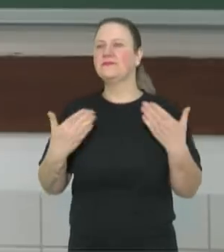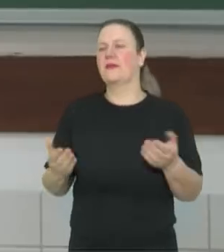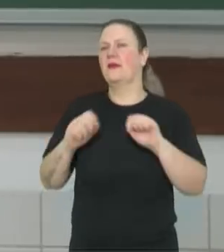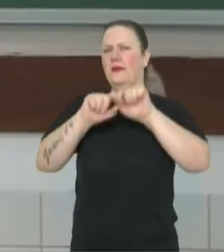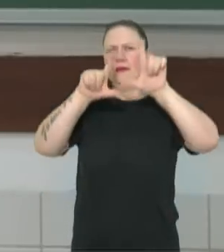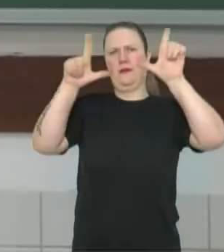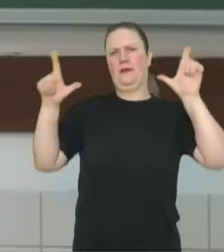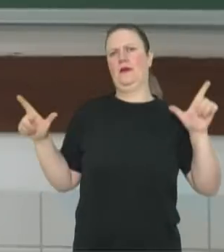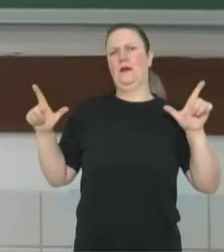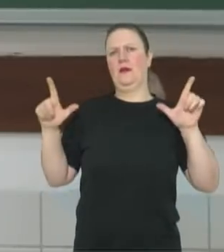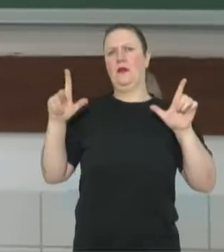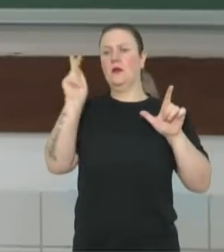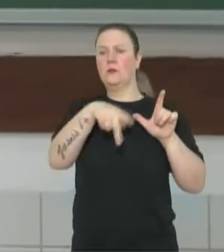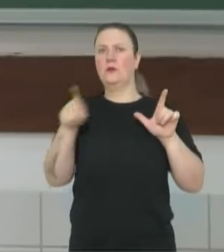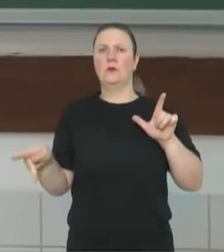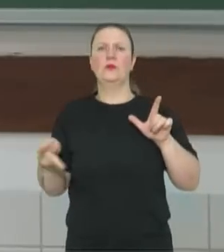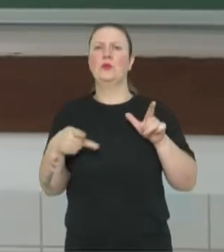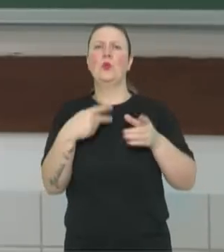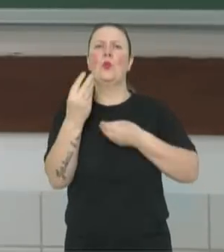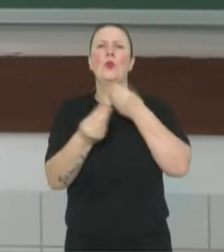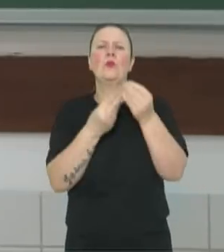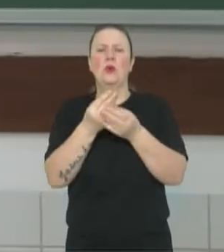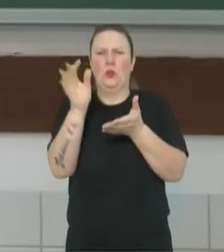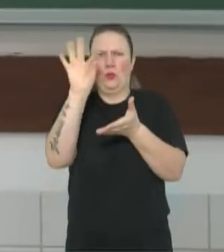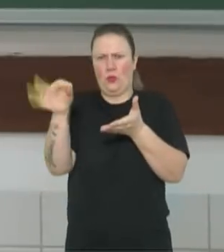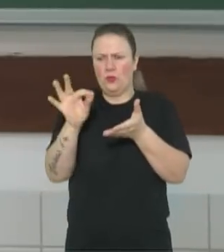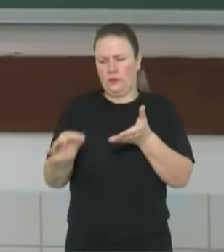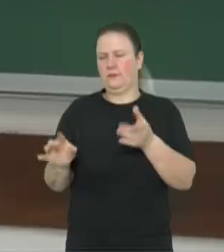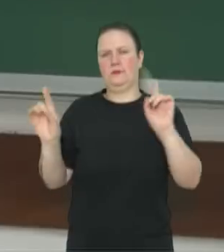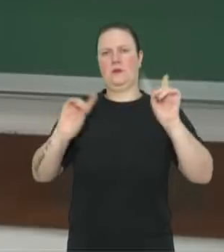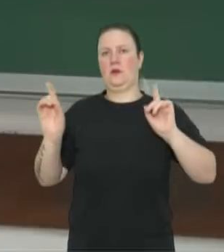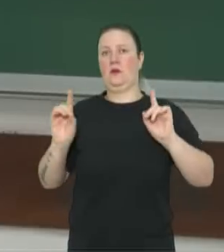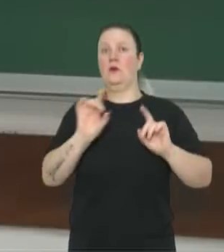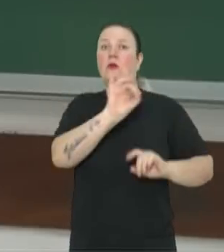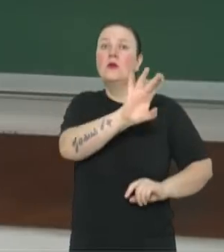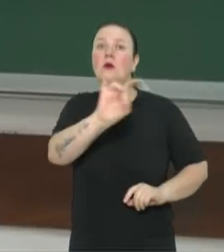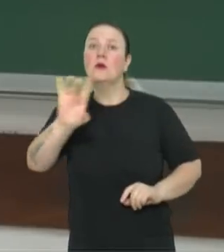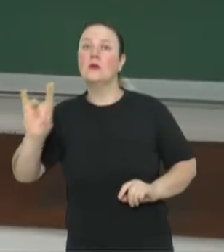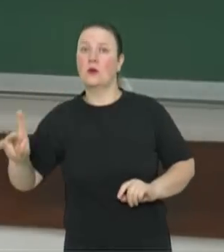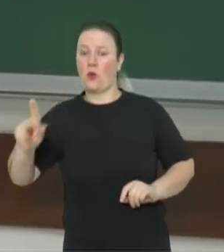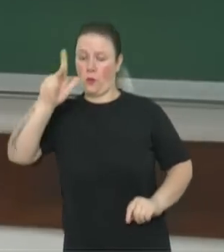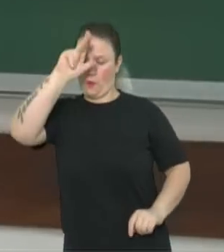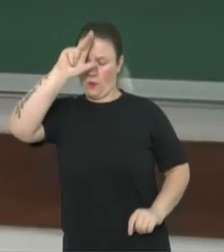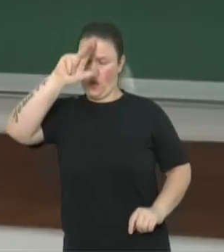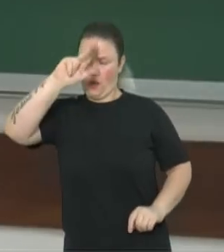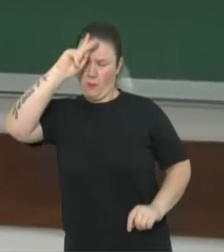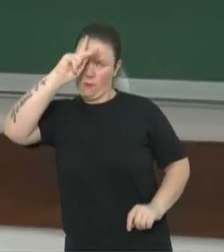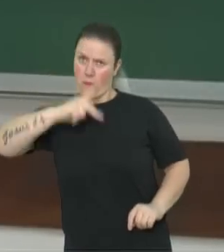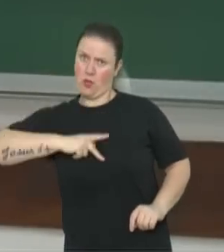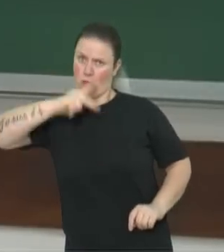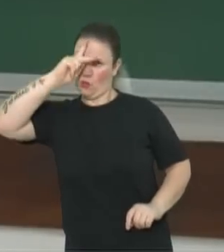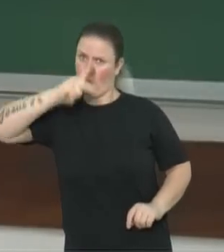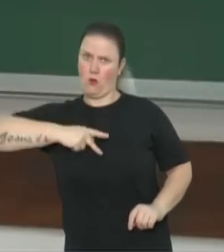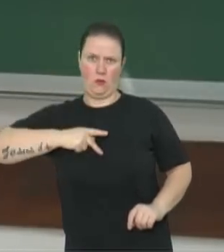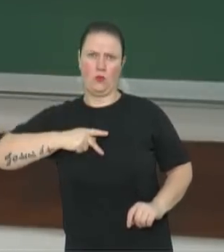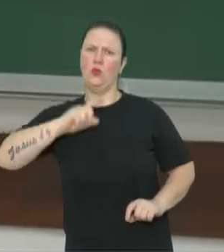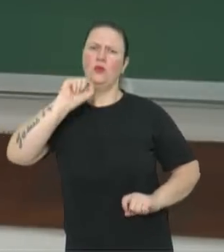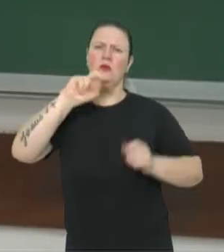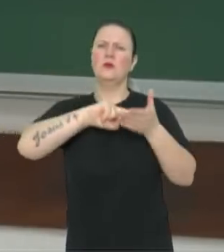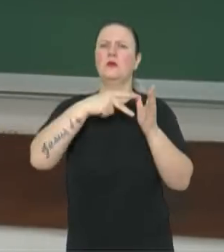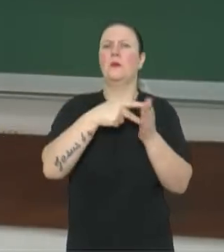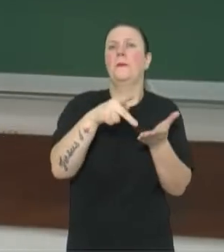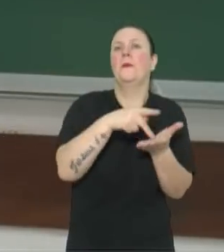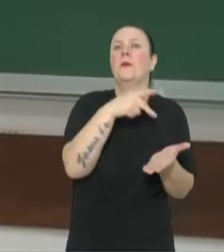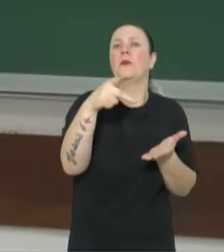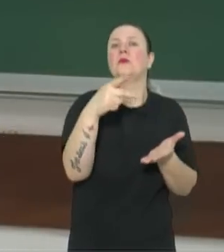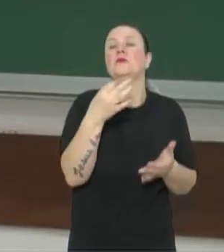Claro que a teacher não tem como corrigir a sua resposta, né? Porque cada um define como imagina. O que é poema para você?